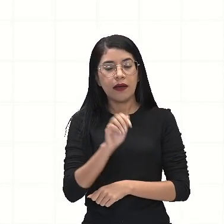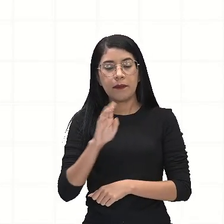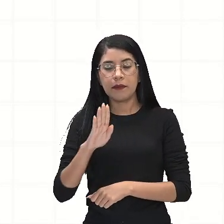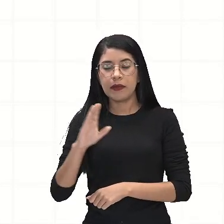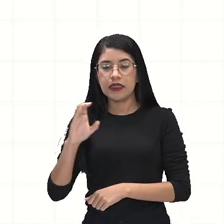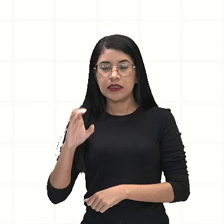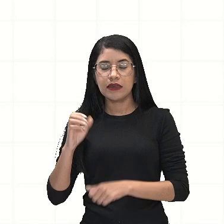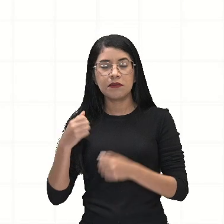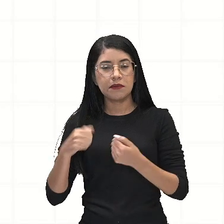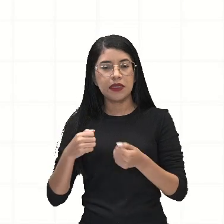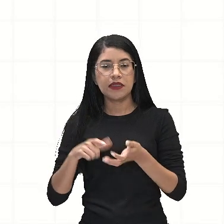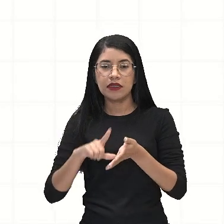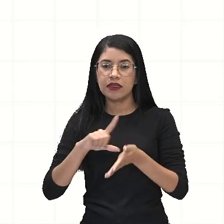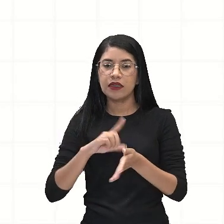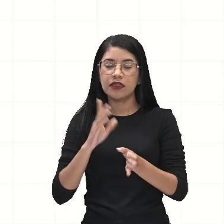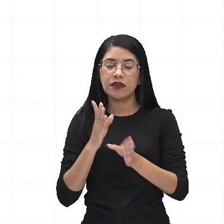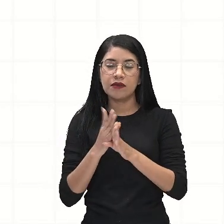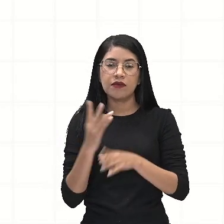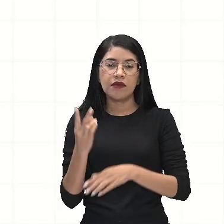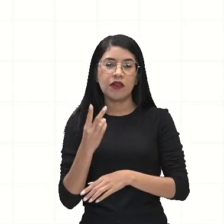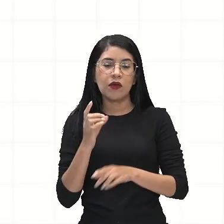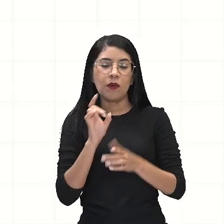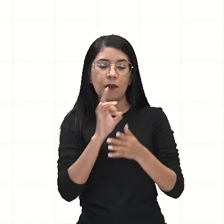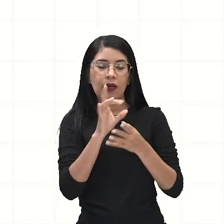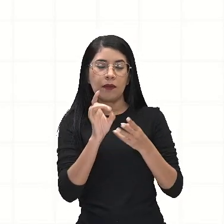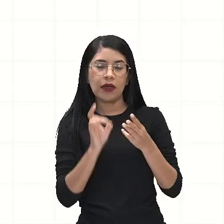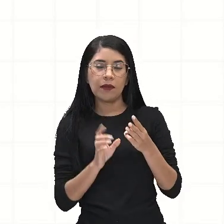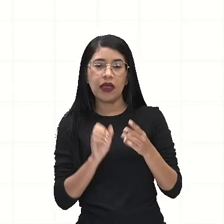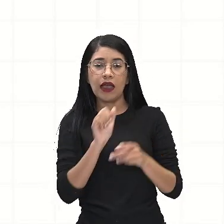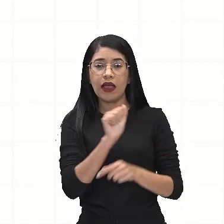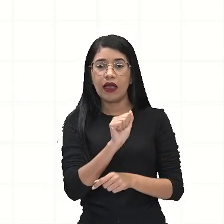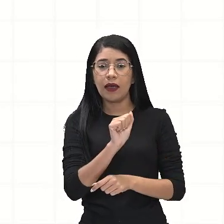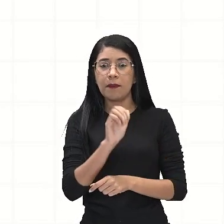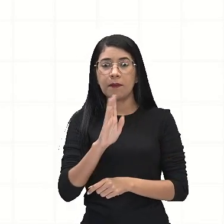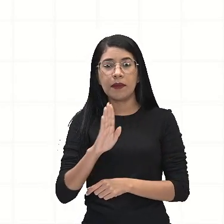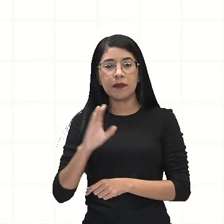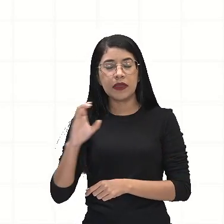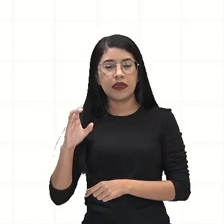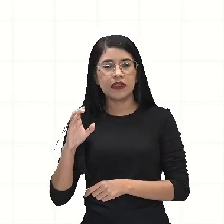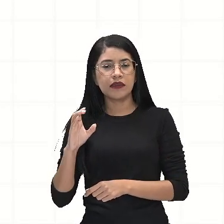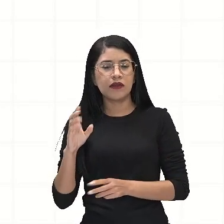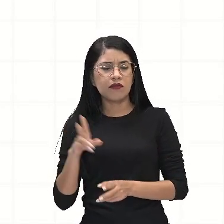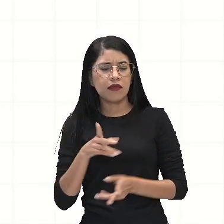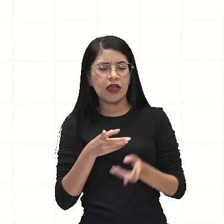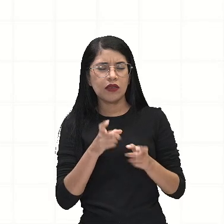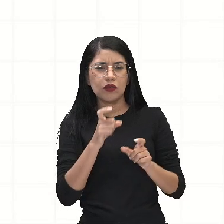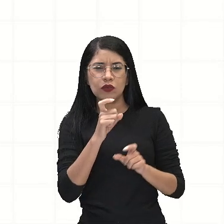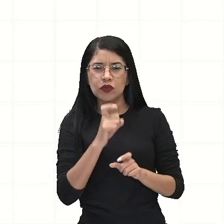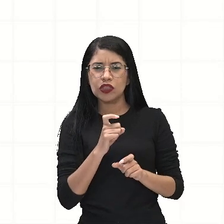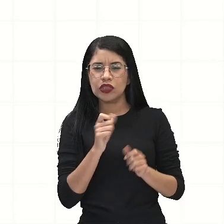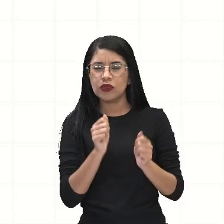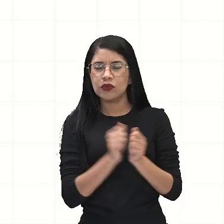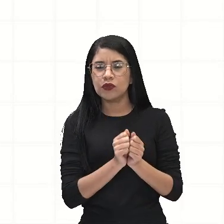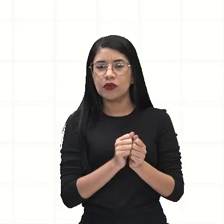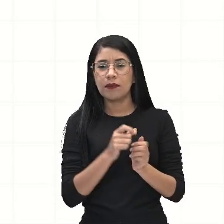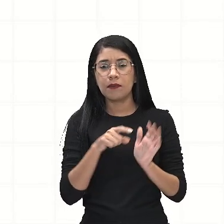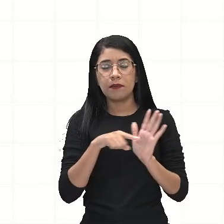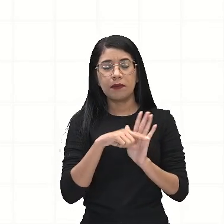C. Então, quanto que vale o A? Eu vou olhar para frente do termo x ao quadrado. Nesse caso, menos